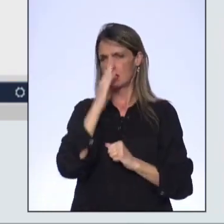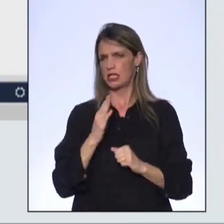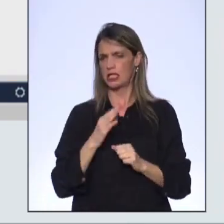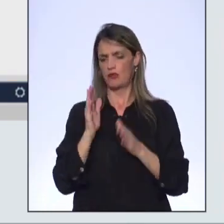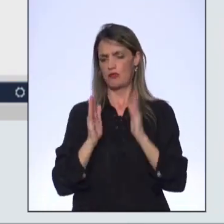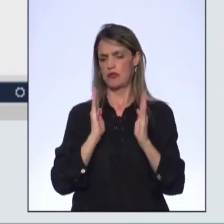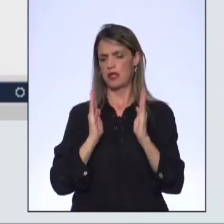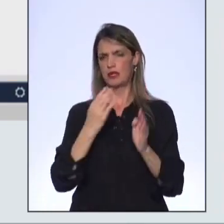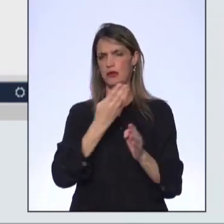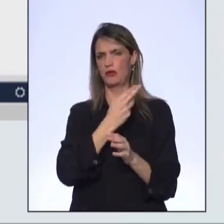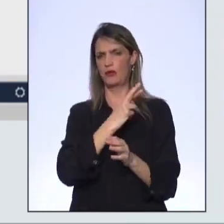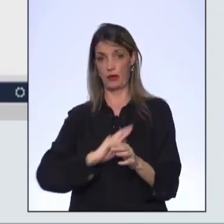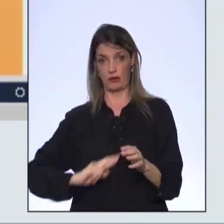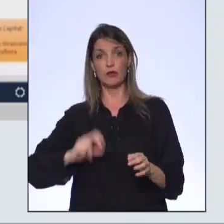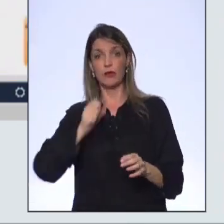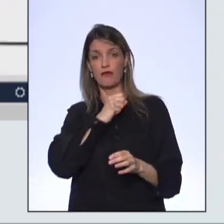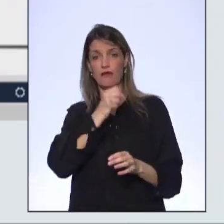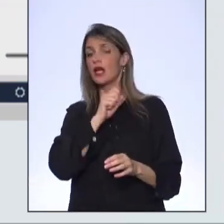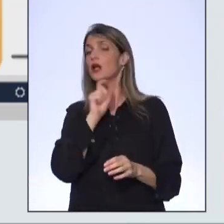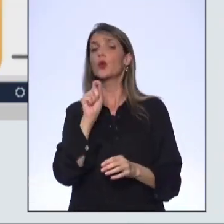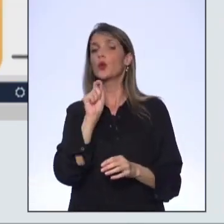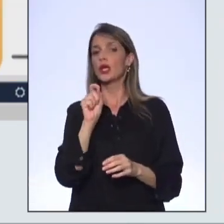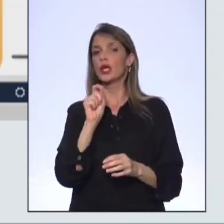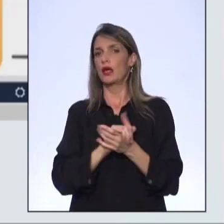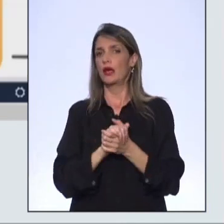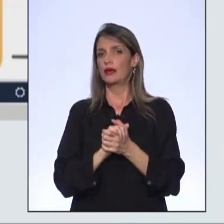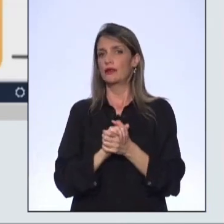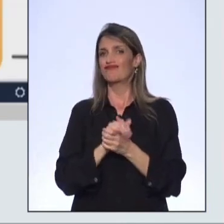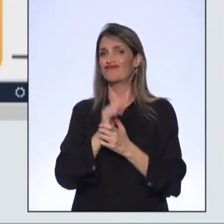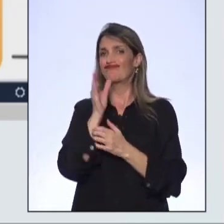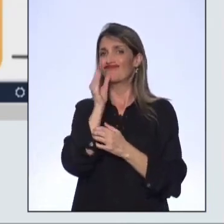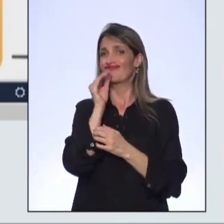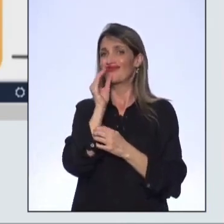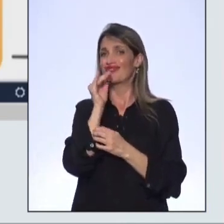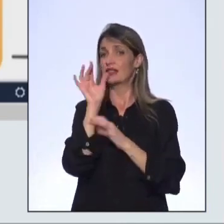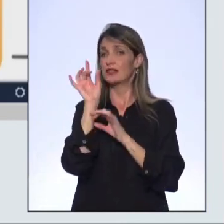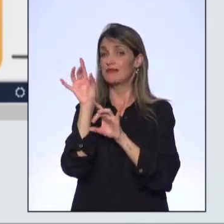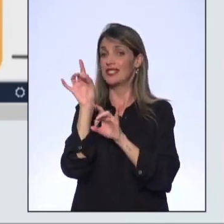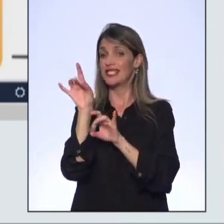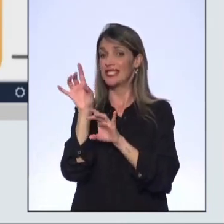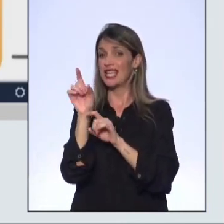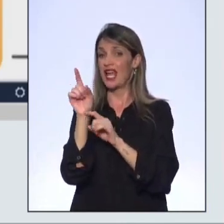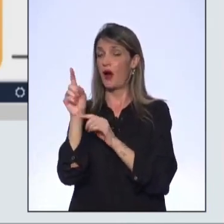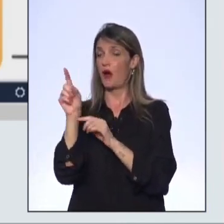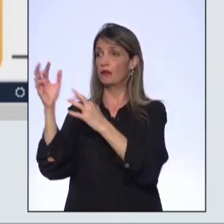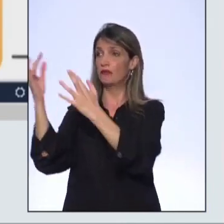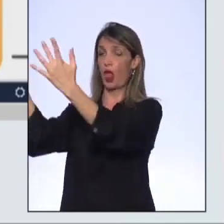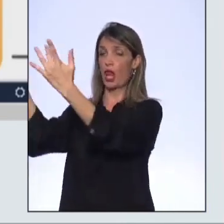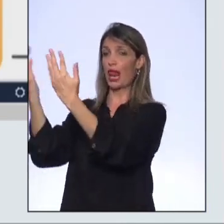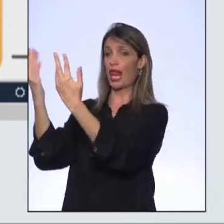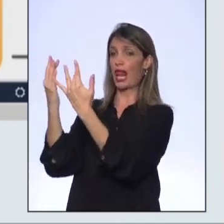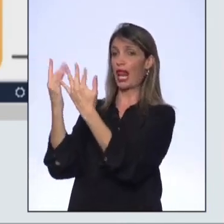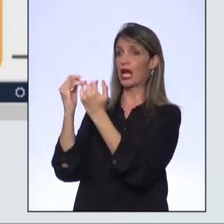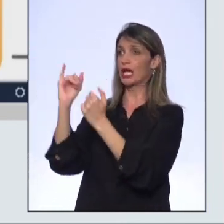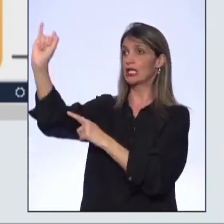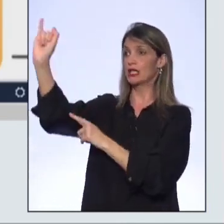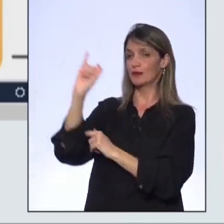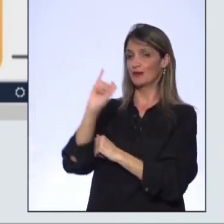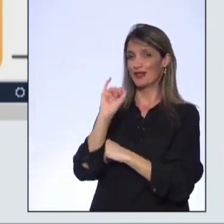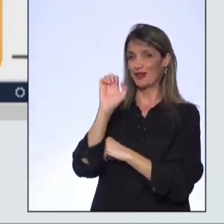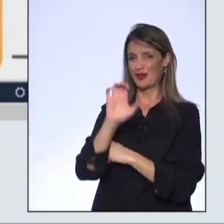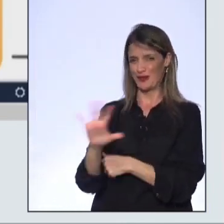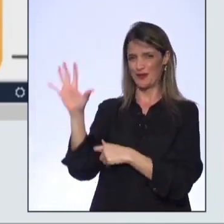República Velha foi a disponibilidade de mão de obra especializada, que chegou ao Brasil por meio da imigração